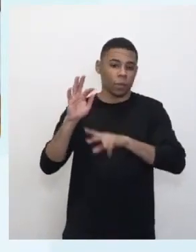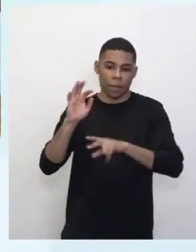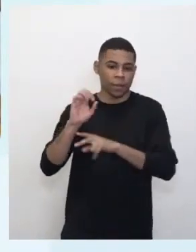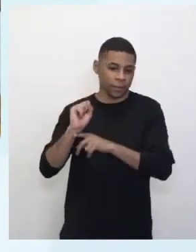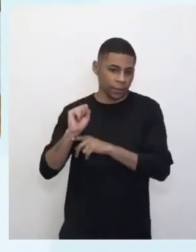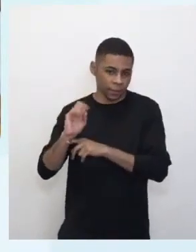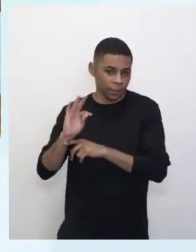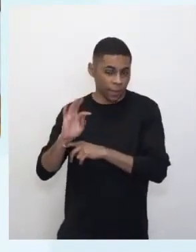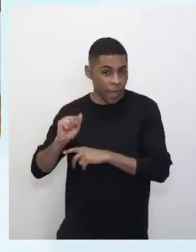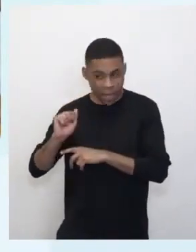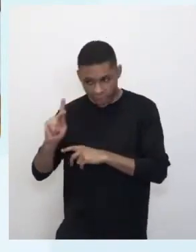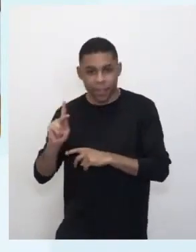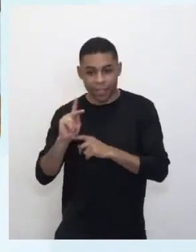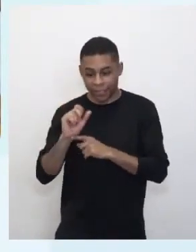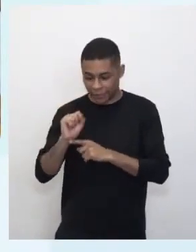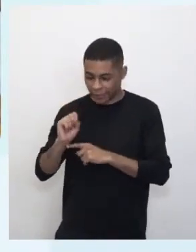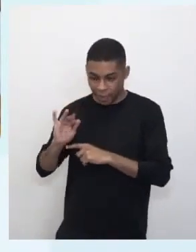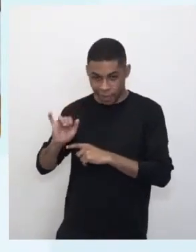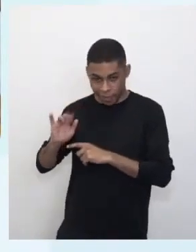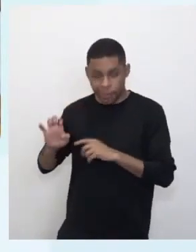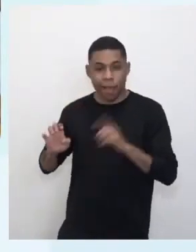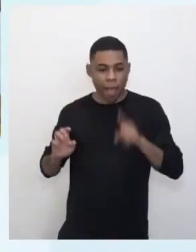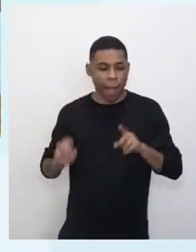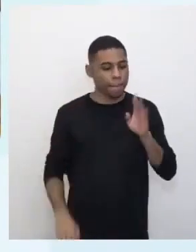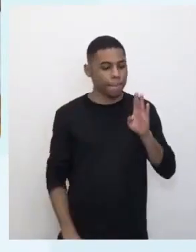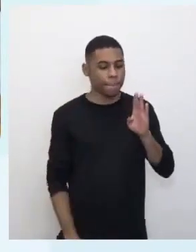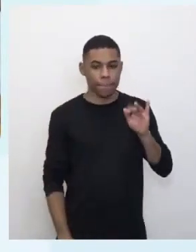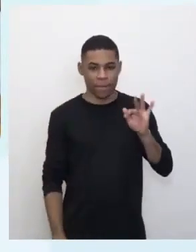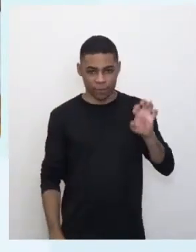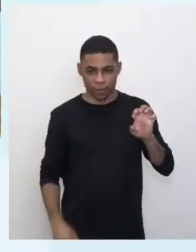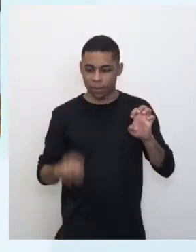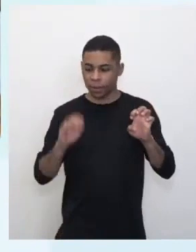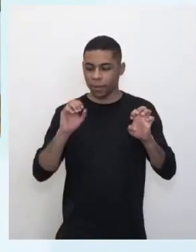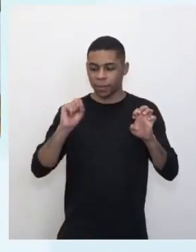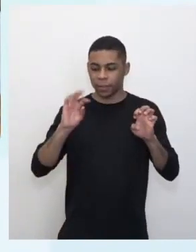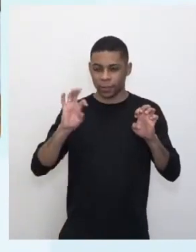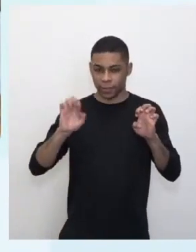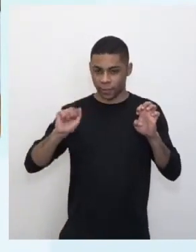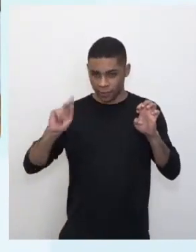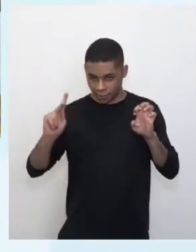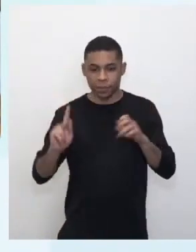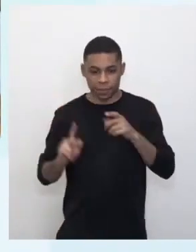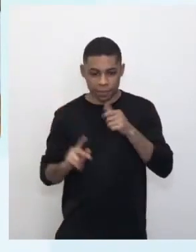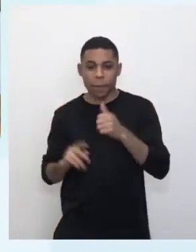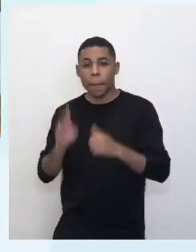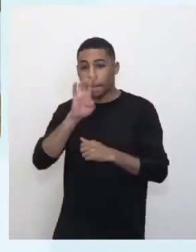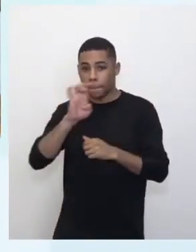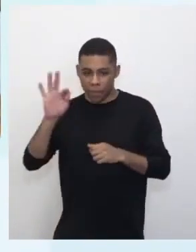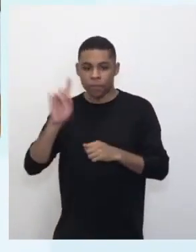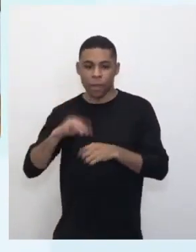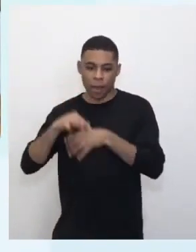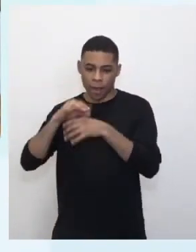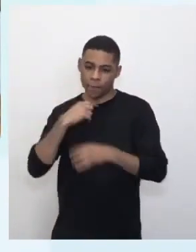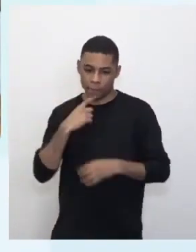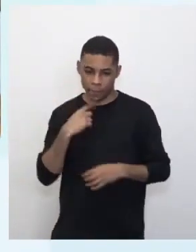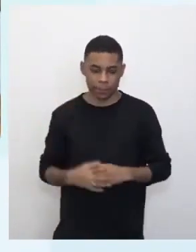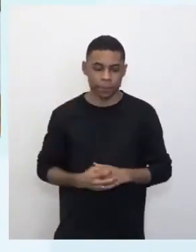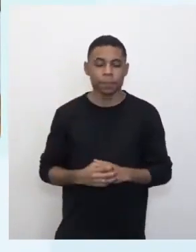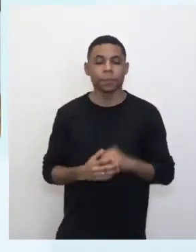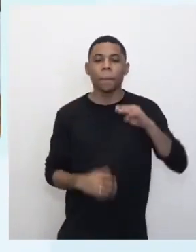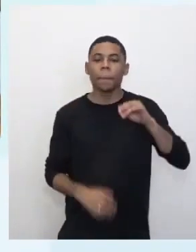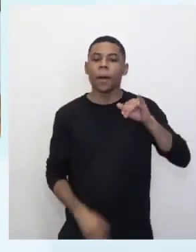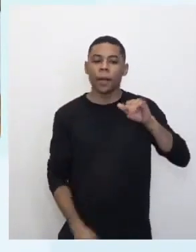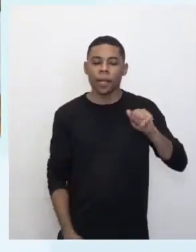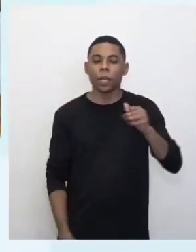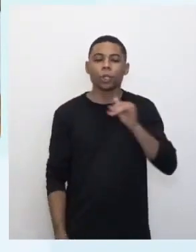Beef é steak. O beef que tá ali é a carne bovina, né? A palavra beef é a carne vermelha, né? Que a gente chama. Olha, a Pamela, o José Nilton e a Maria José